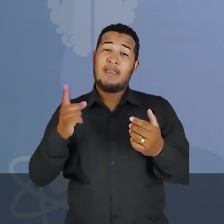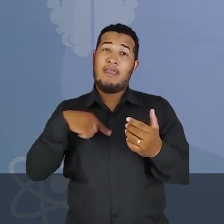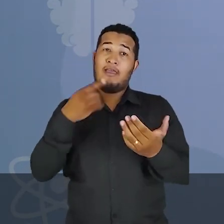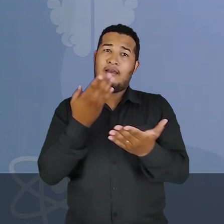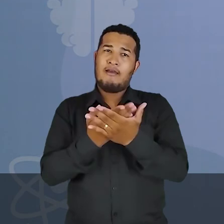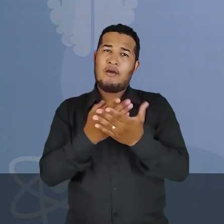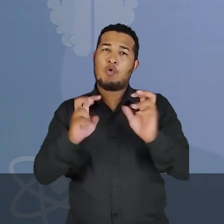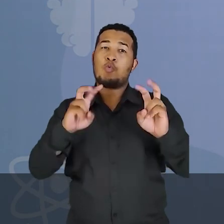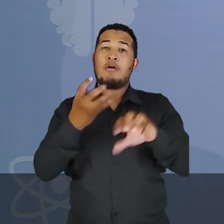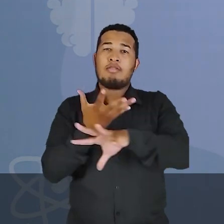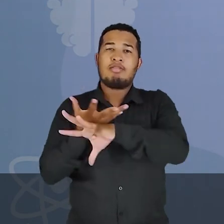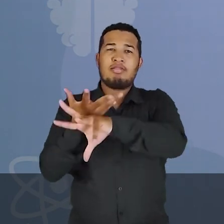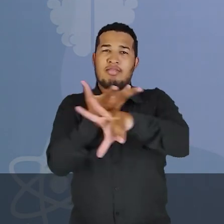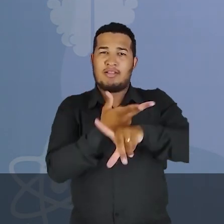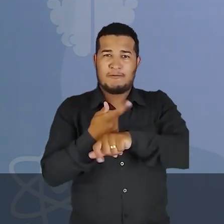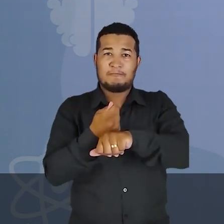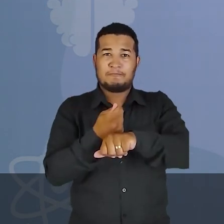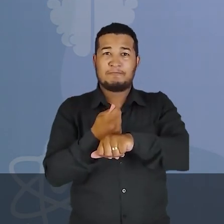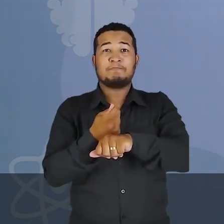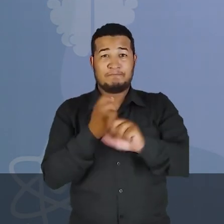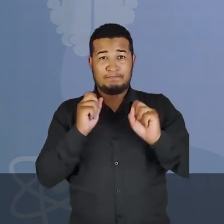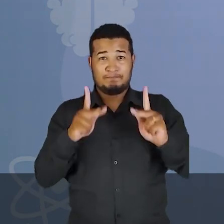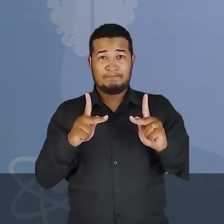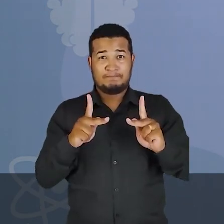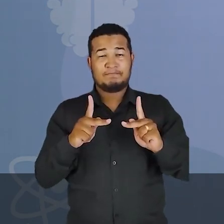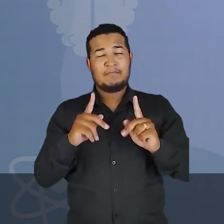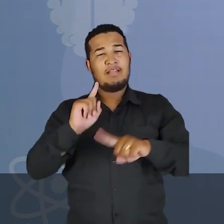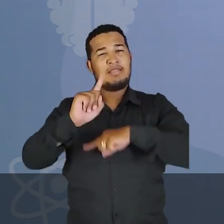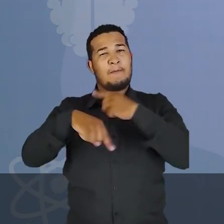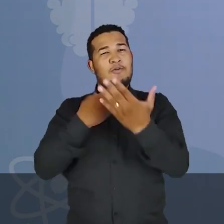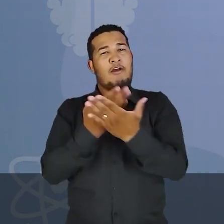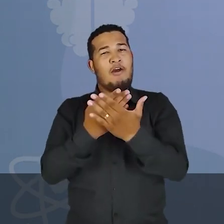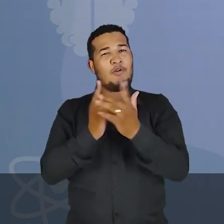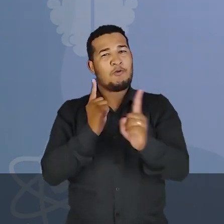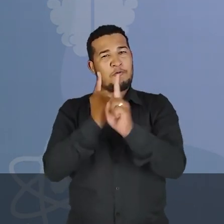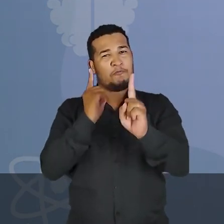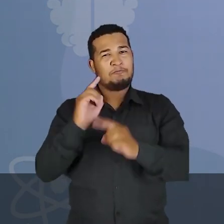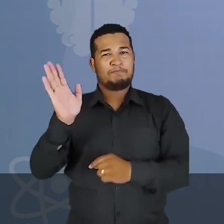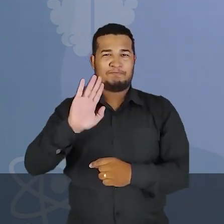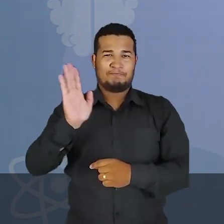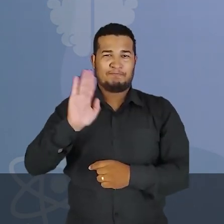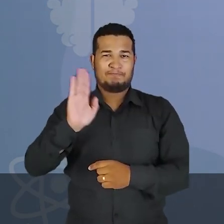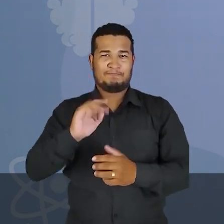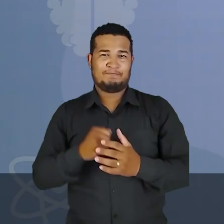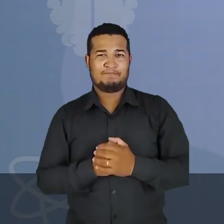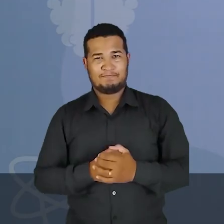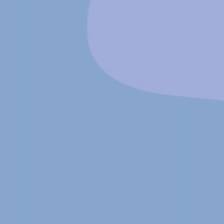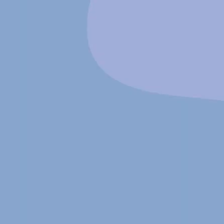aula sobre os temas integradores, tudo bem? A gente se encontra na próxima aula, até a próxima.